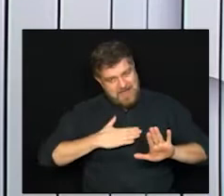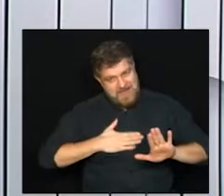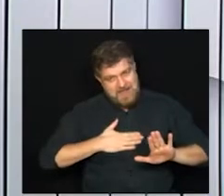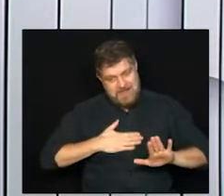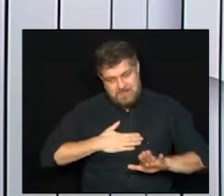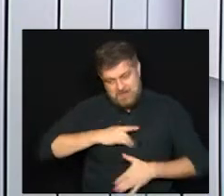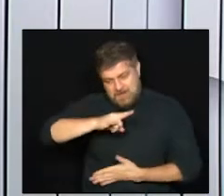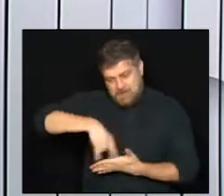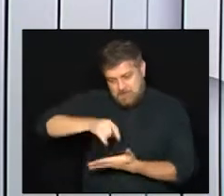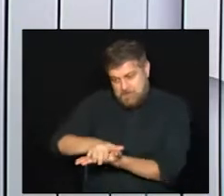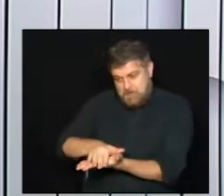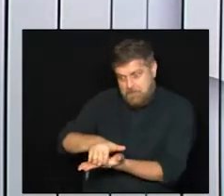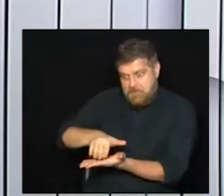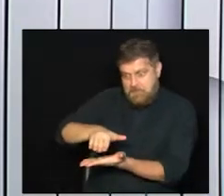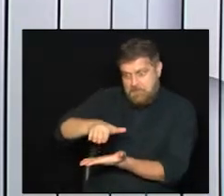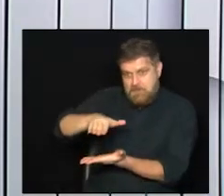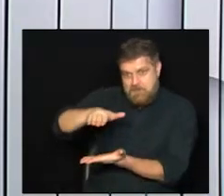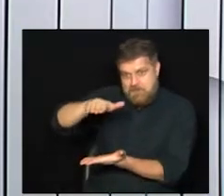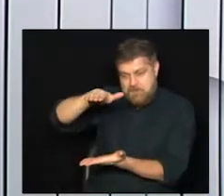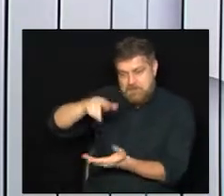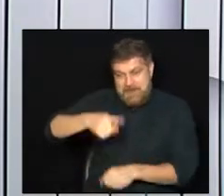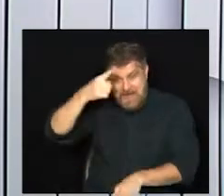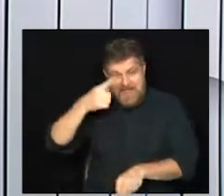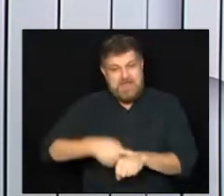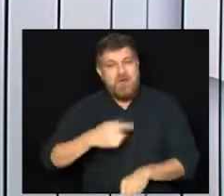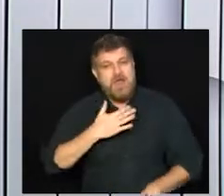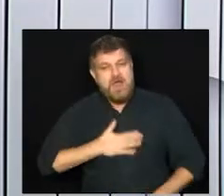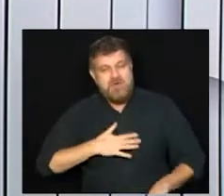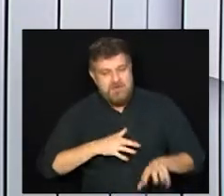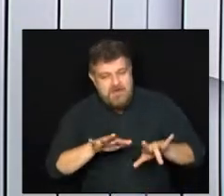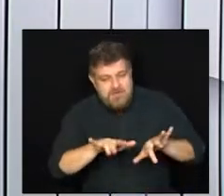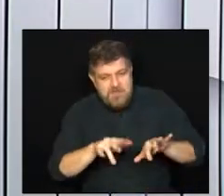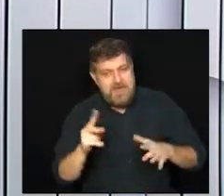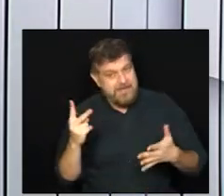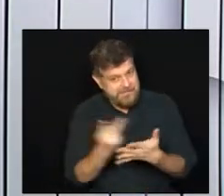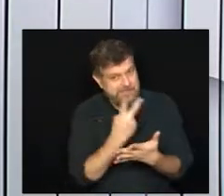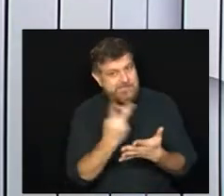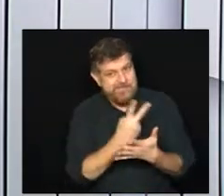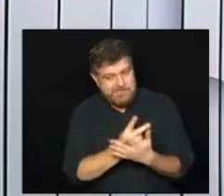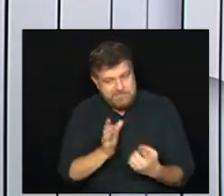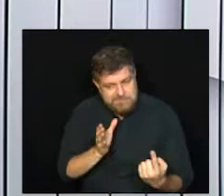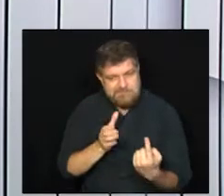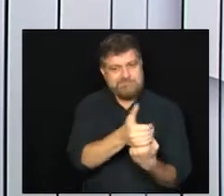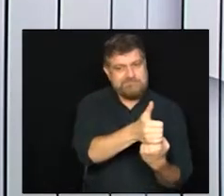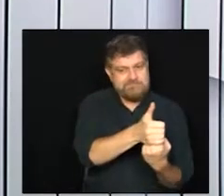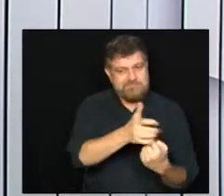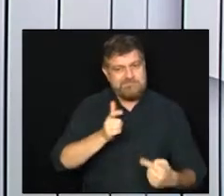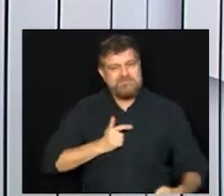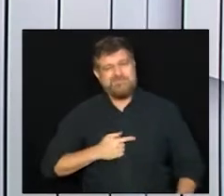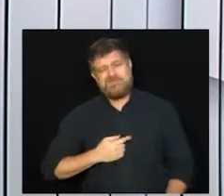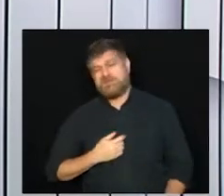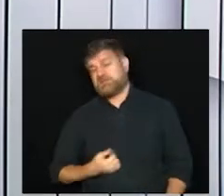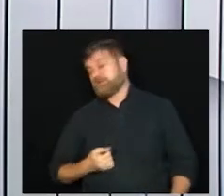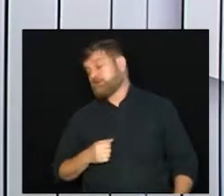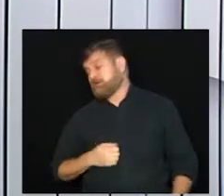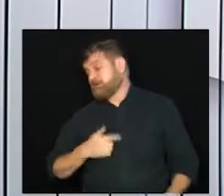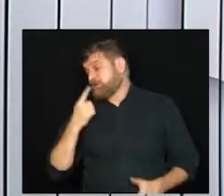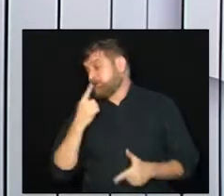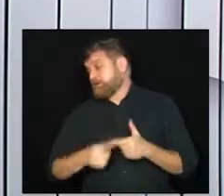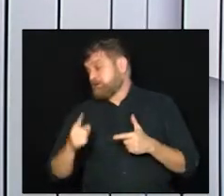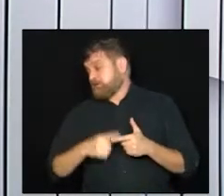reúna todos os documentos para fazer com calma e não cair na malha fina, porque daí é muita dor de cabeça.